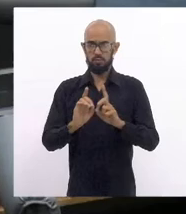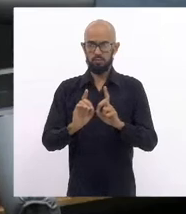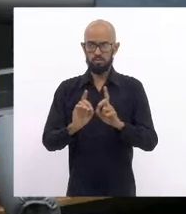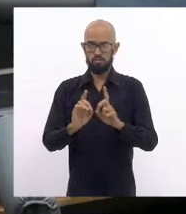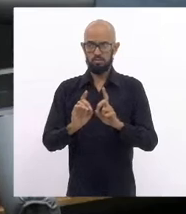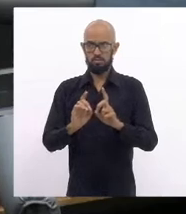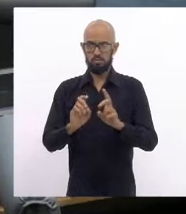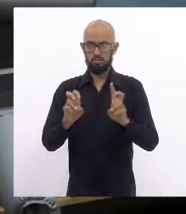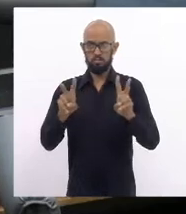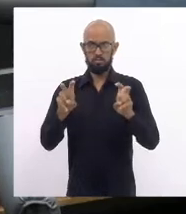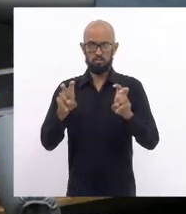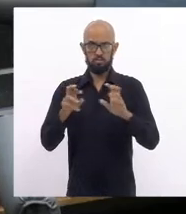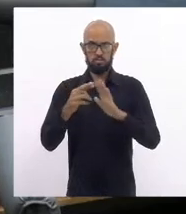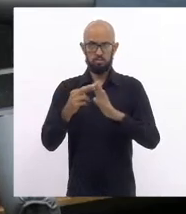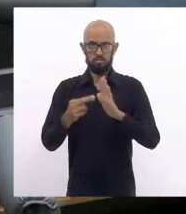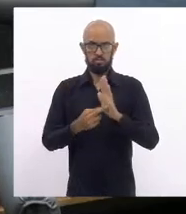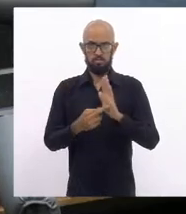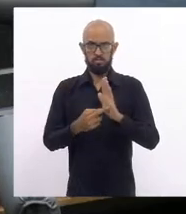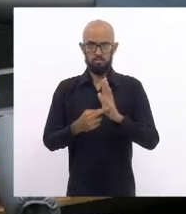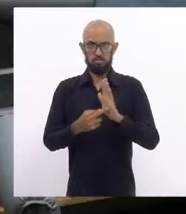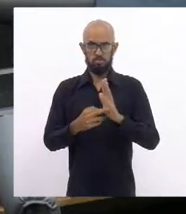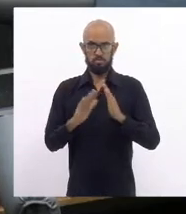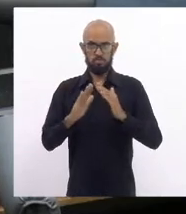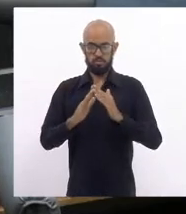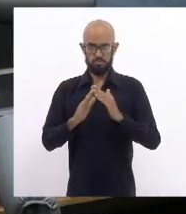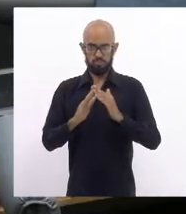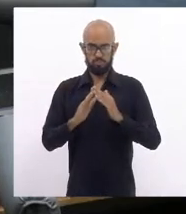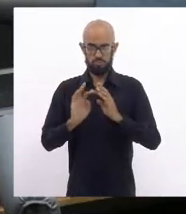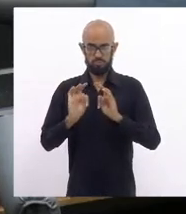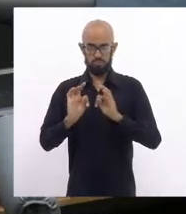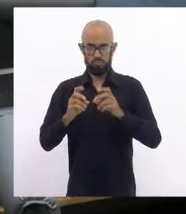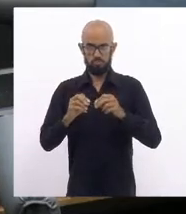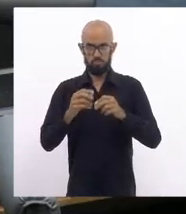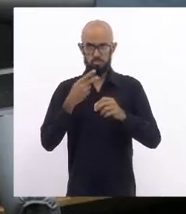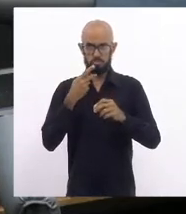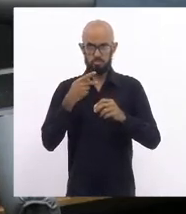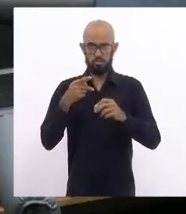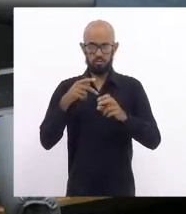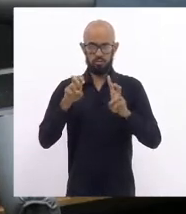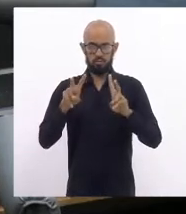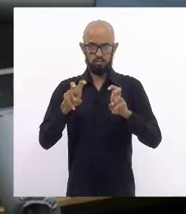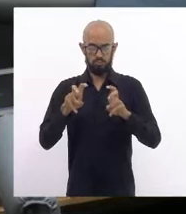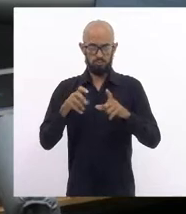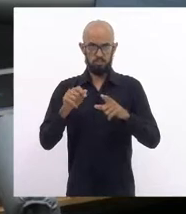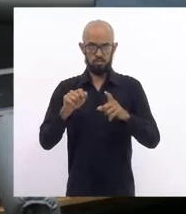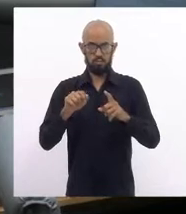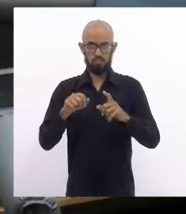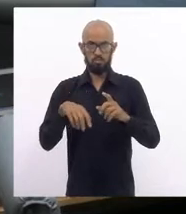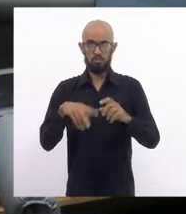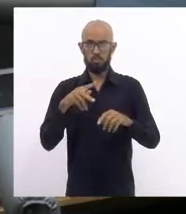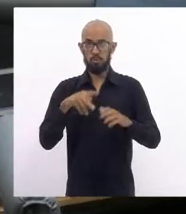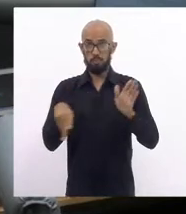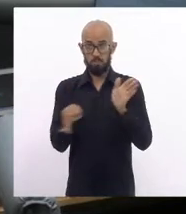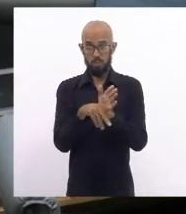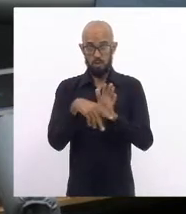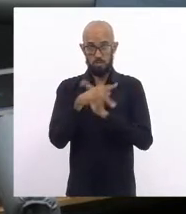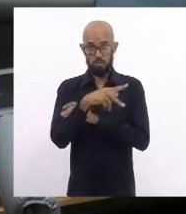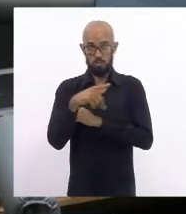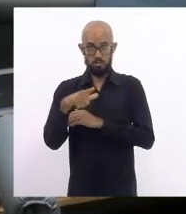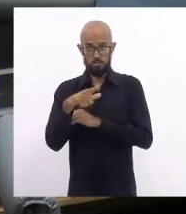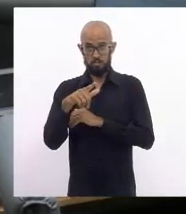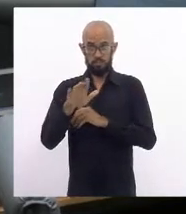respeito ao regimento da casa. Todos falaram sobre a questão de mérito, da discussão do projeto em si.